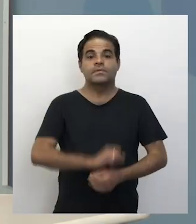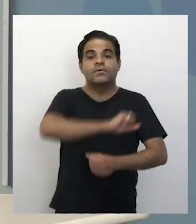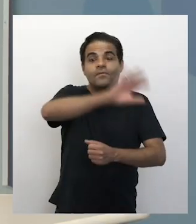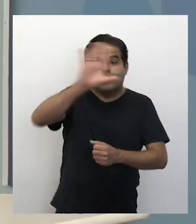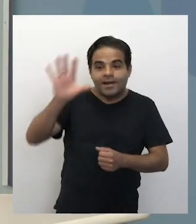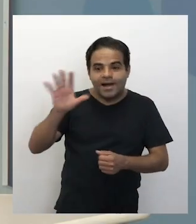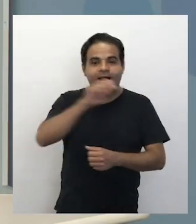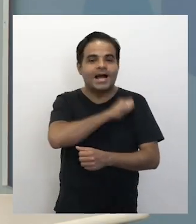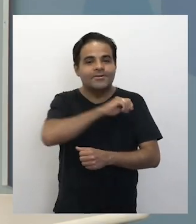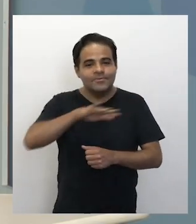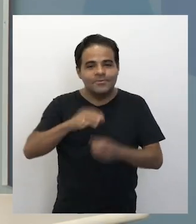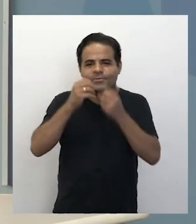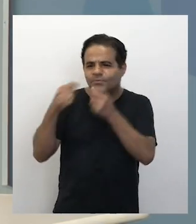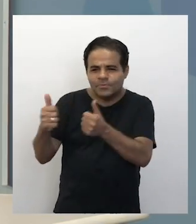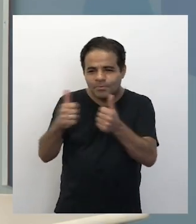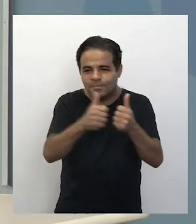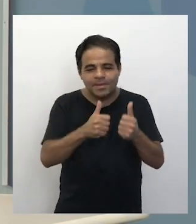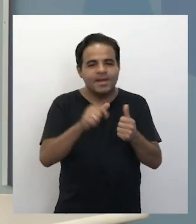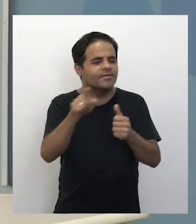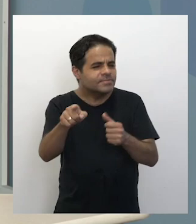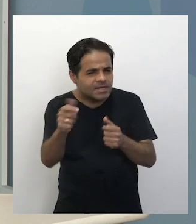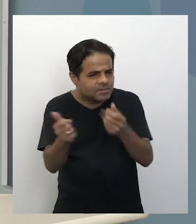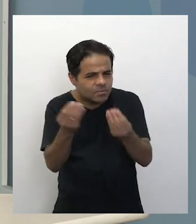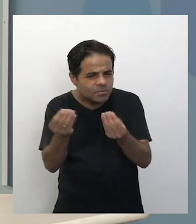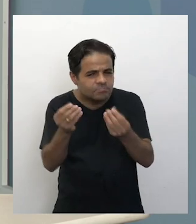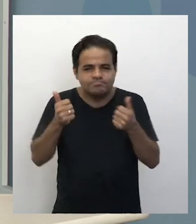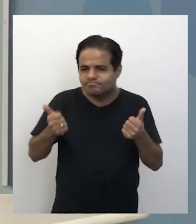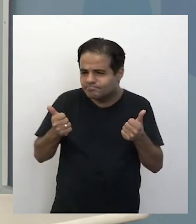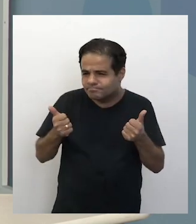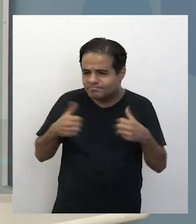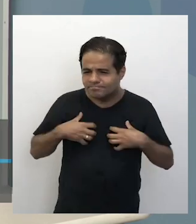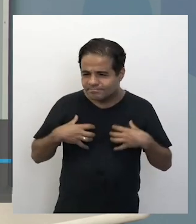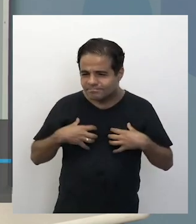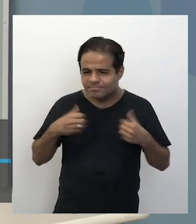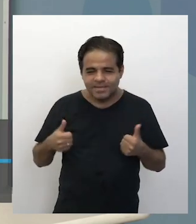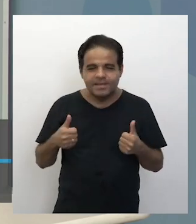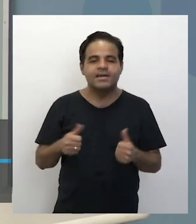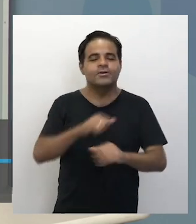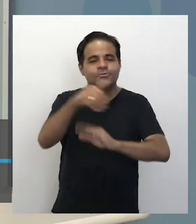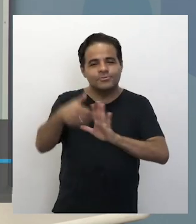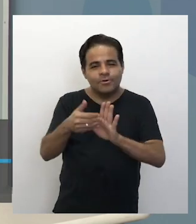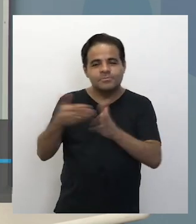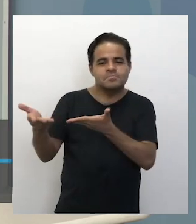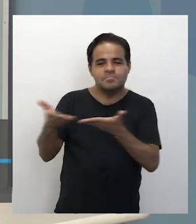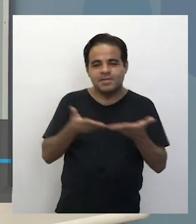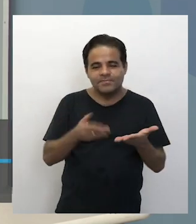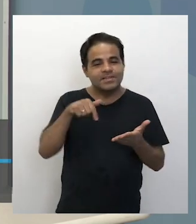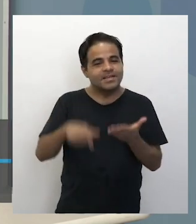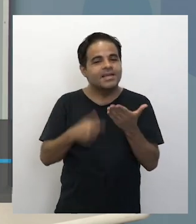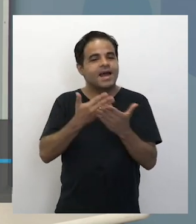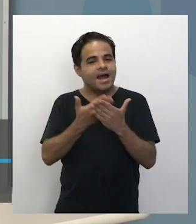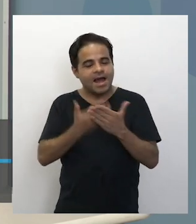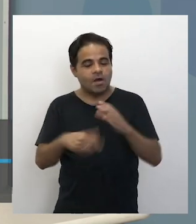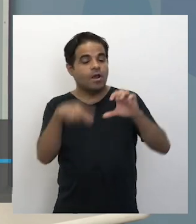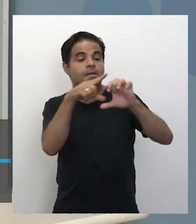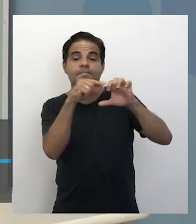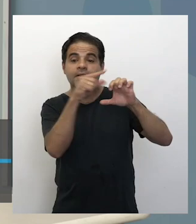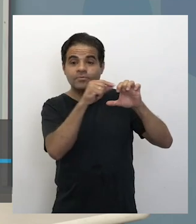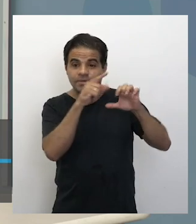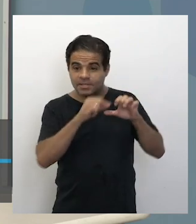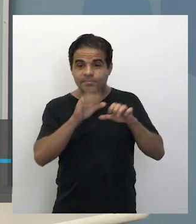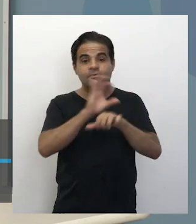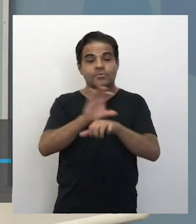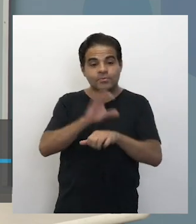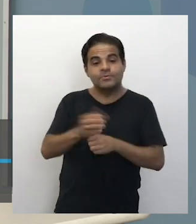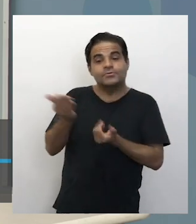Olá, alunos, tudo bem? Como é que vocês estão? Sejam todos muito bem-vindos na nossa aula de empreendedorismo, curso